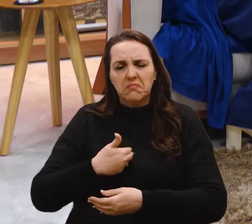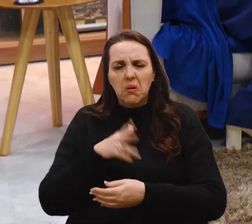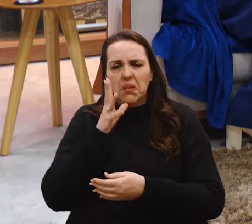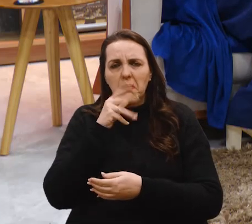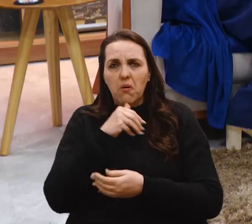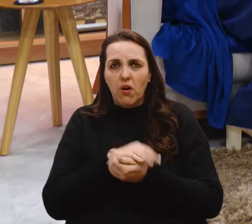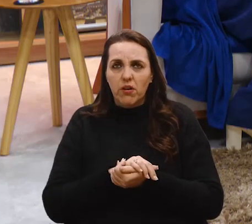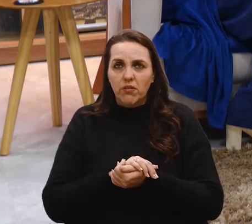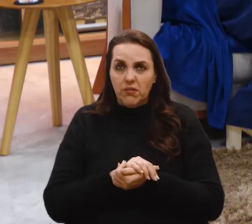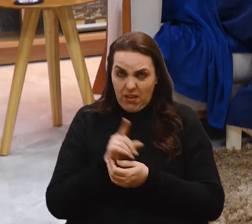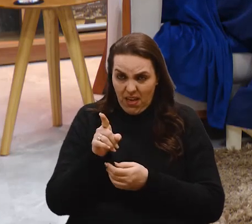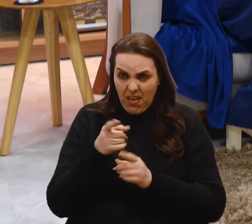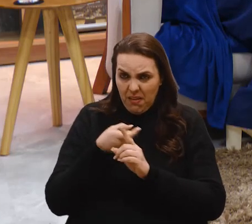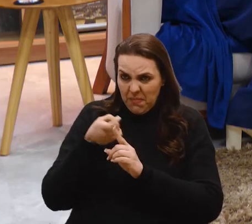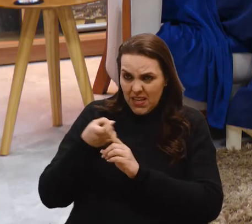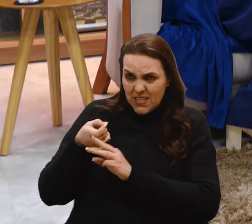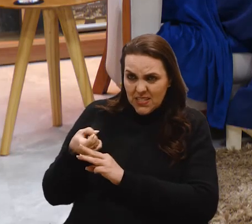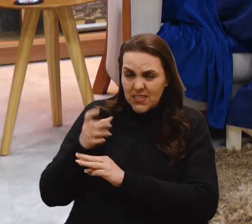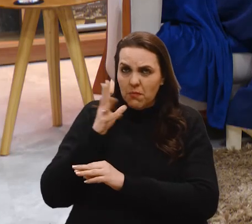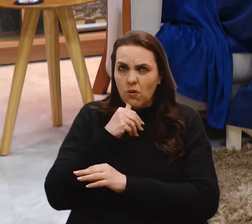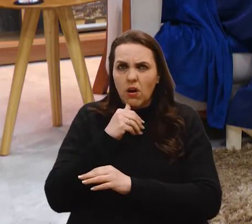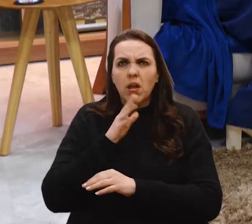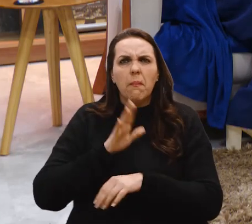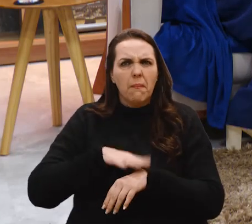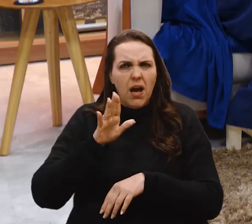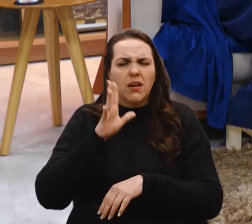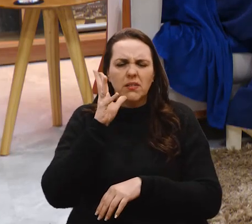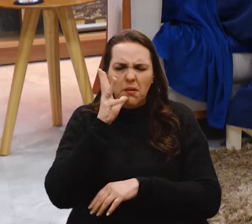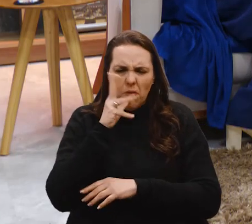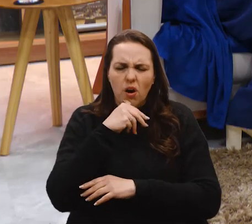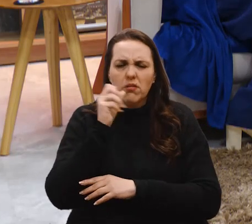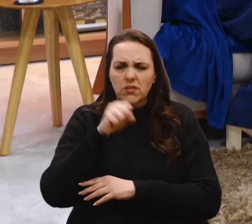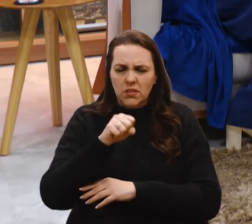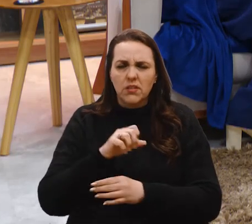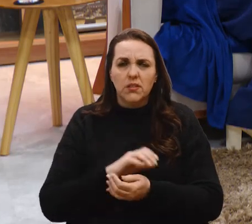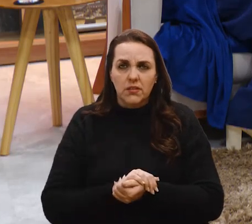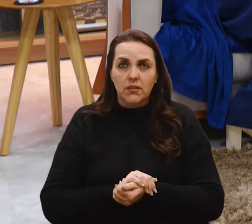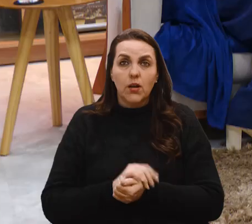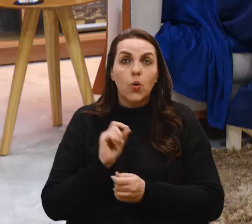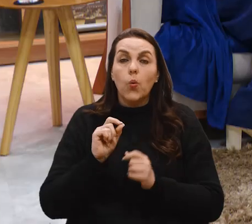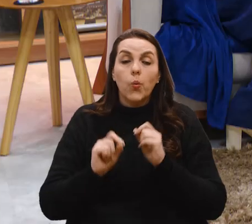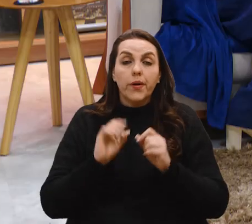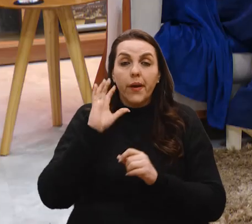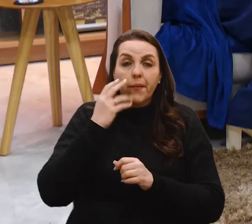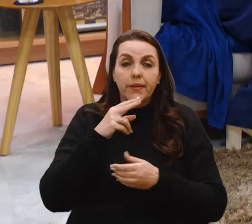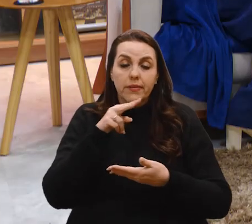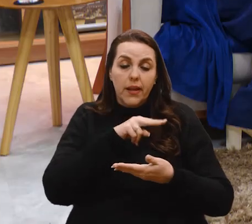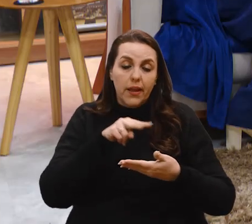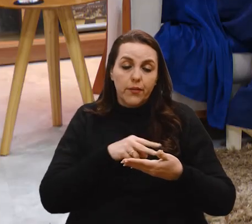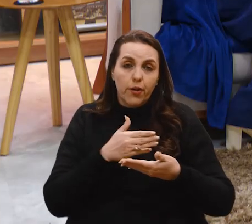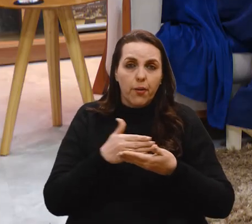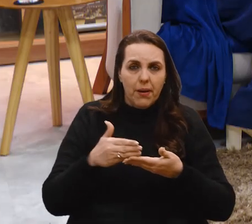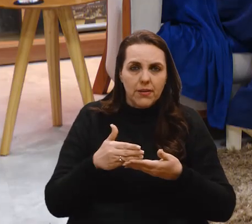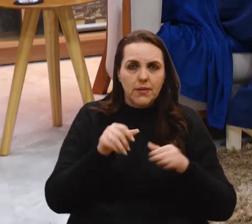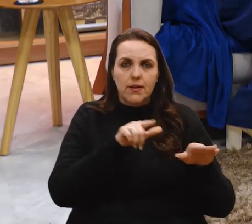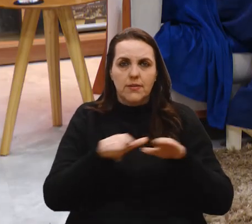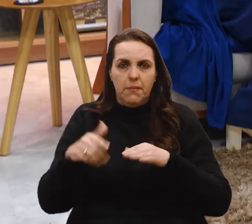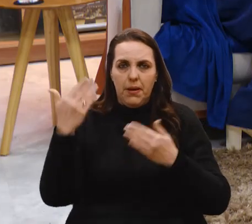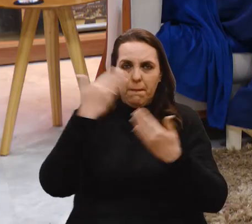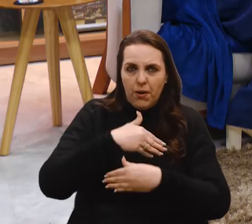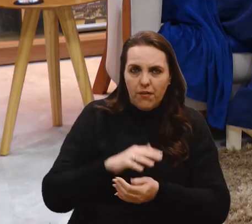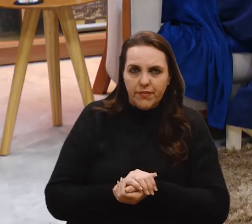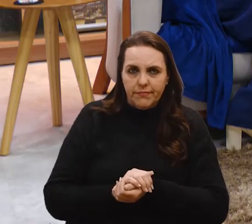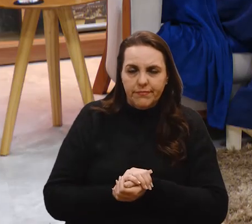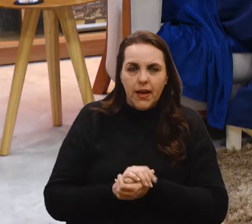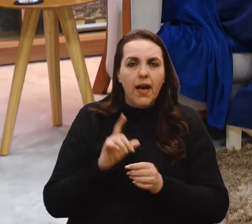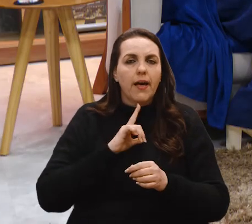mês, assim. Às vezes até mais. É porque, tipo, o que acontece? Eu começo a fazer um livro. Aí, semana de prova. Sim.